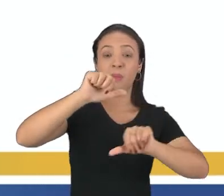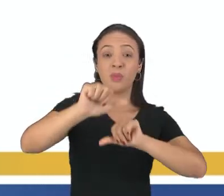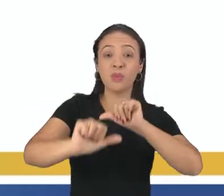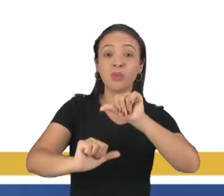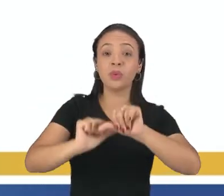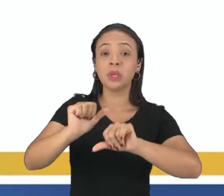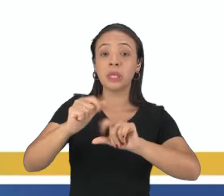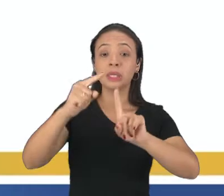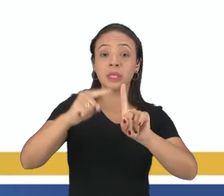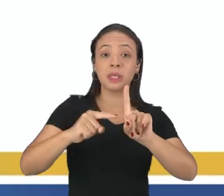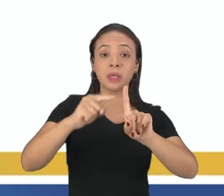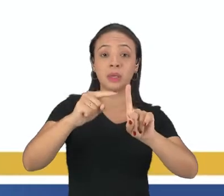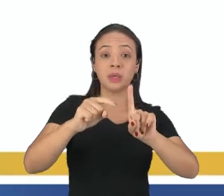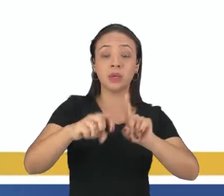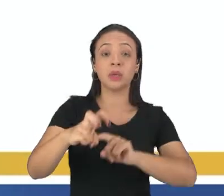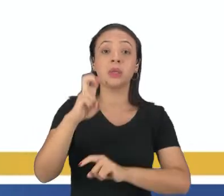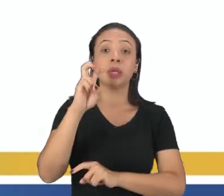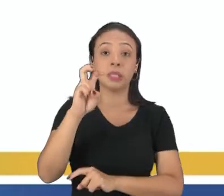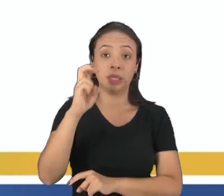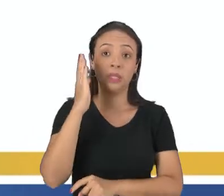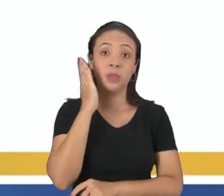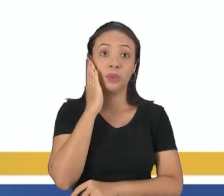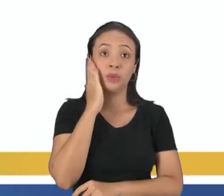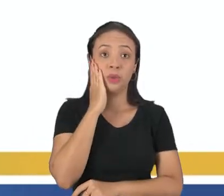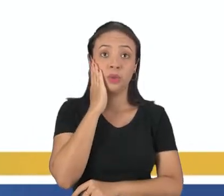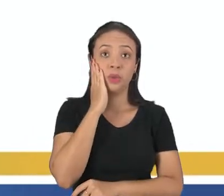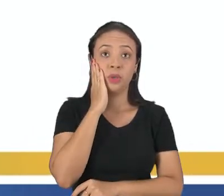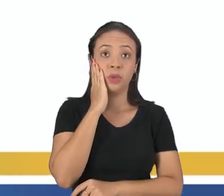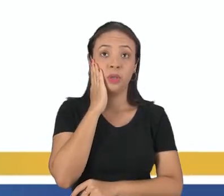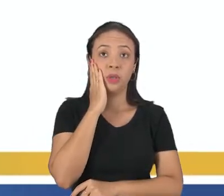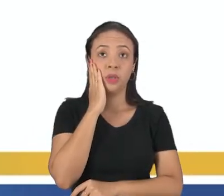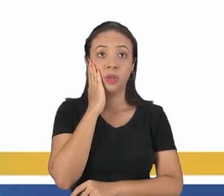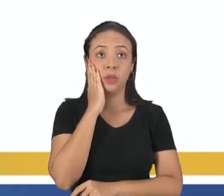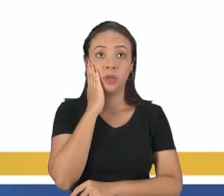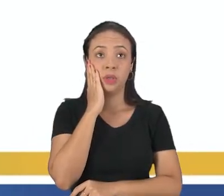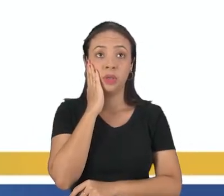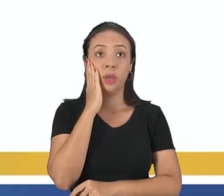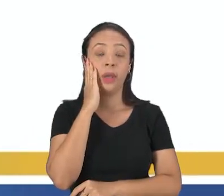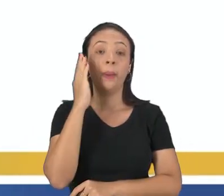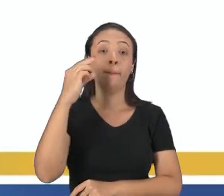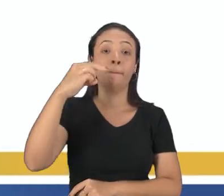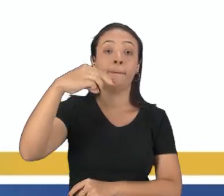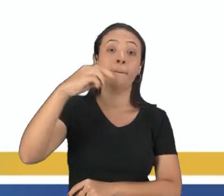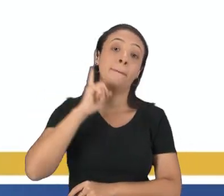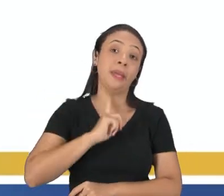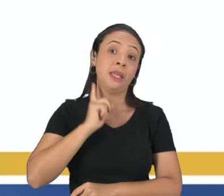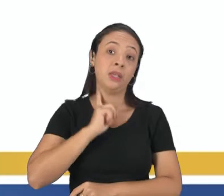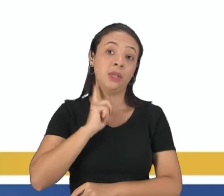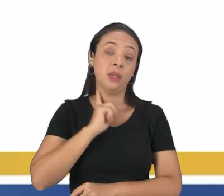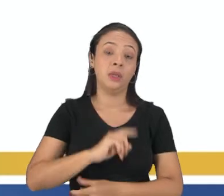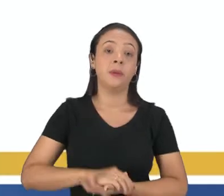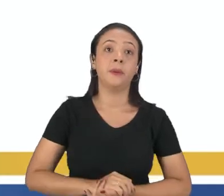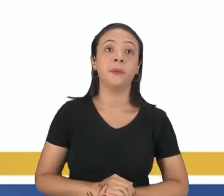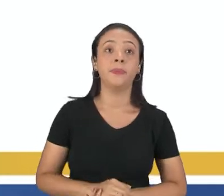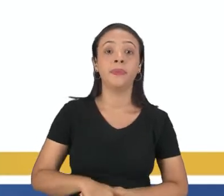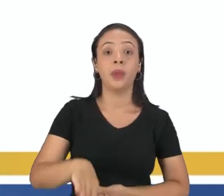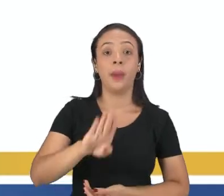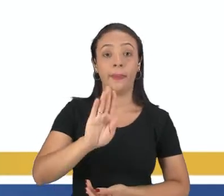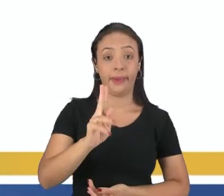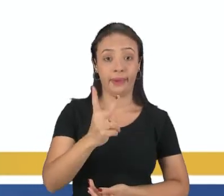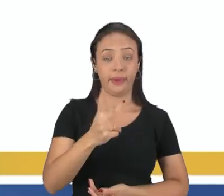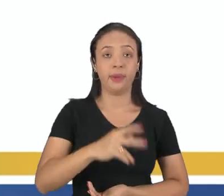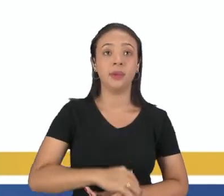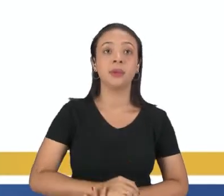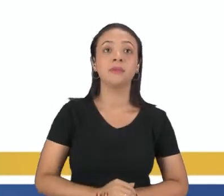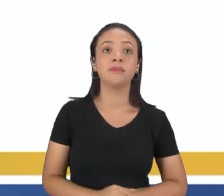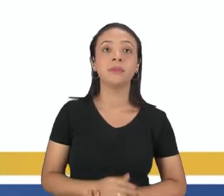durante 5 dias na cidade de Belo Horizonte, Minas Gerais. Olha só, temperatura em Belo Horizonte. Nós temos